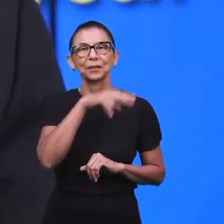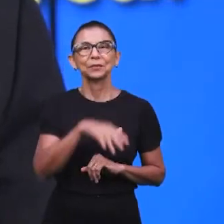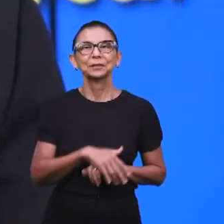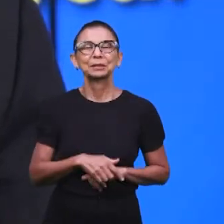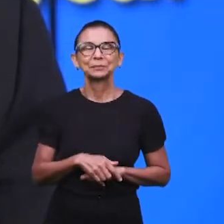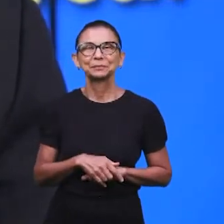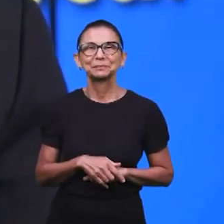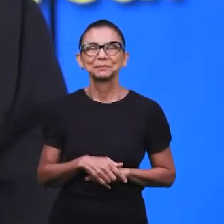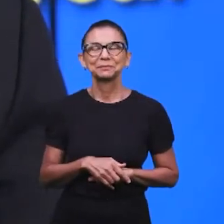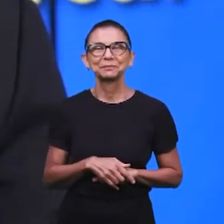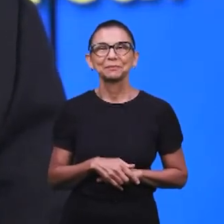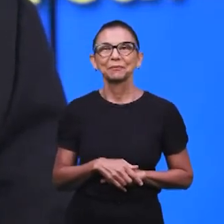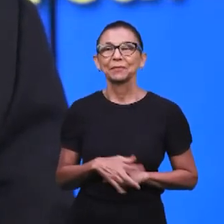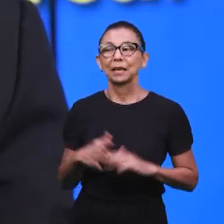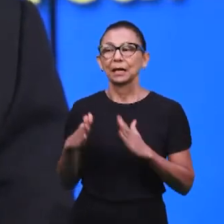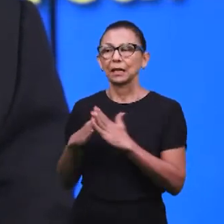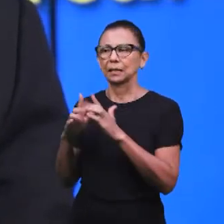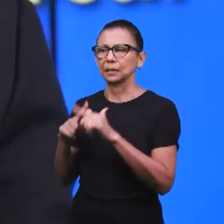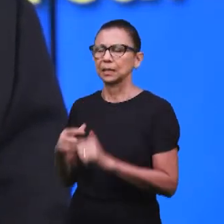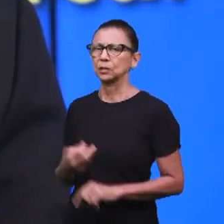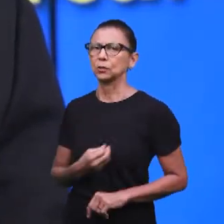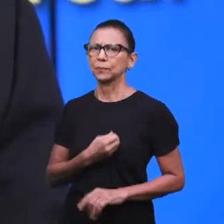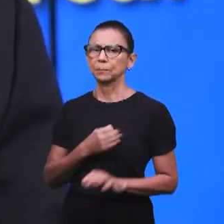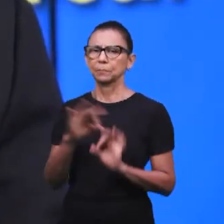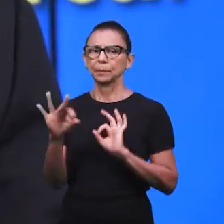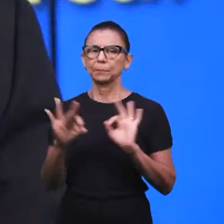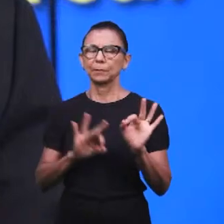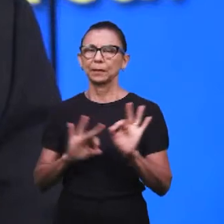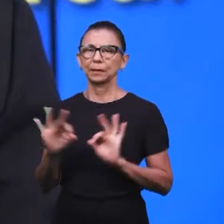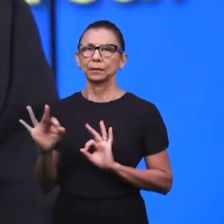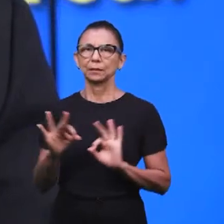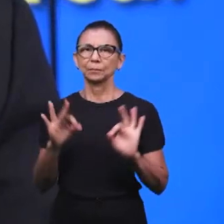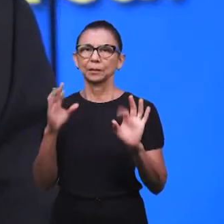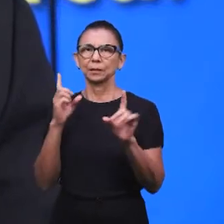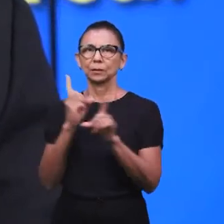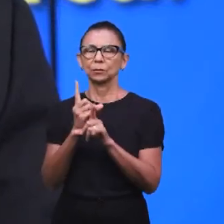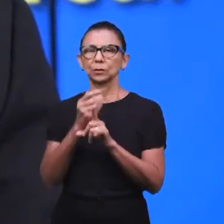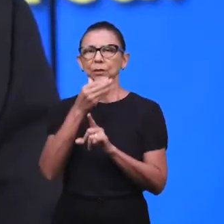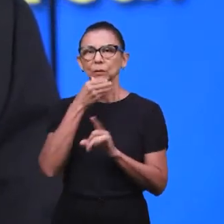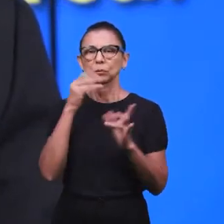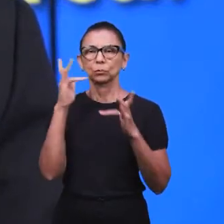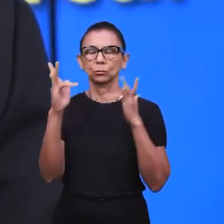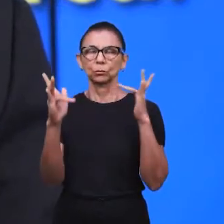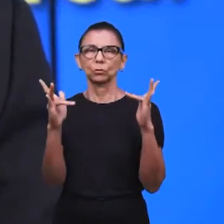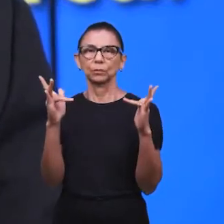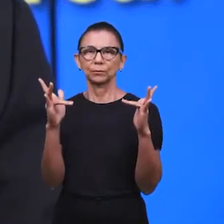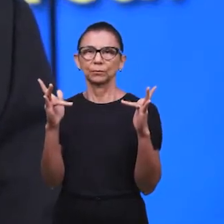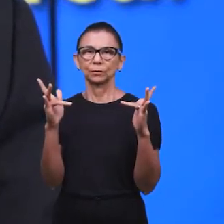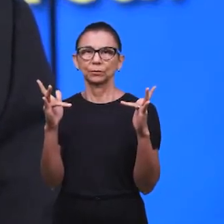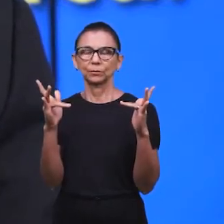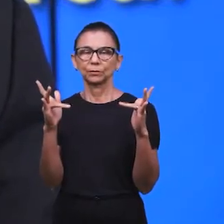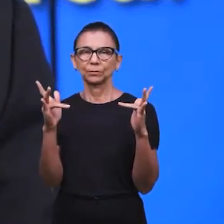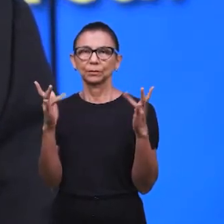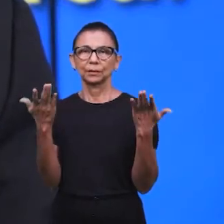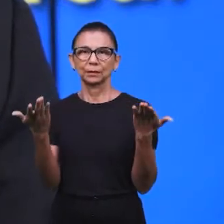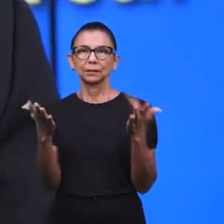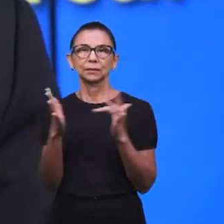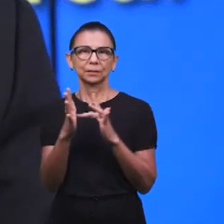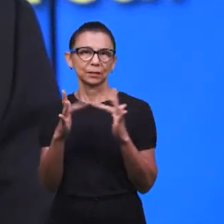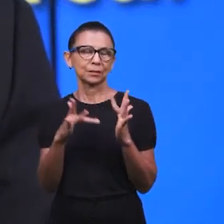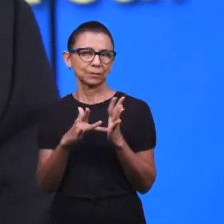coisa linda essa expressão aqui, né? A igreja vive o preparo para o encontro com o